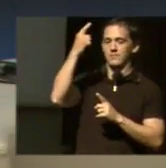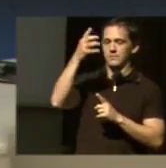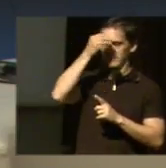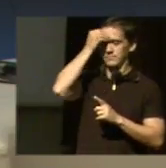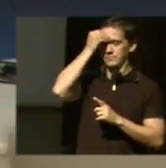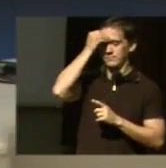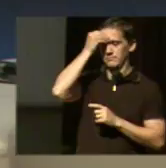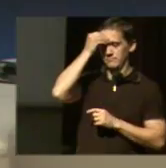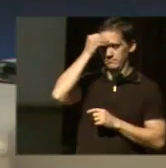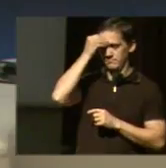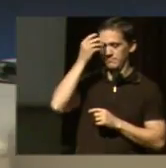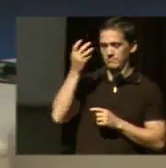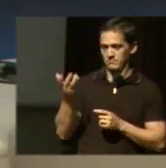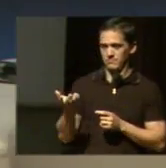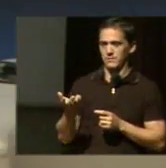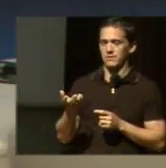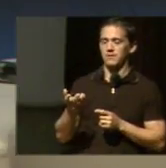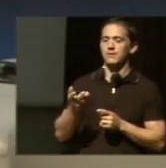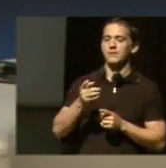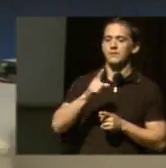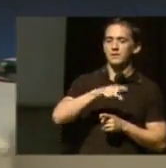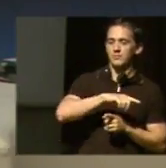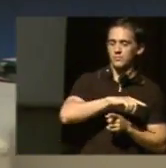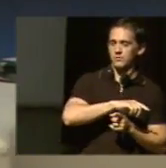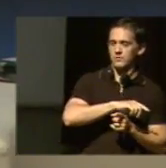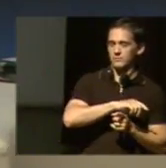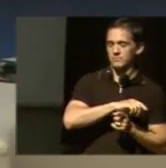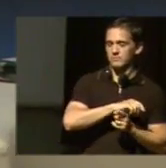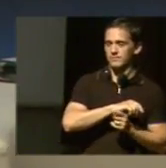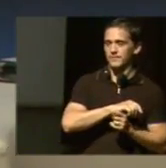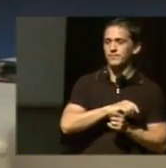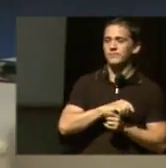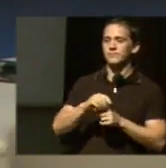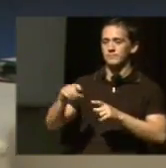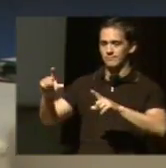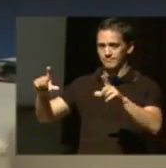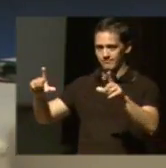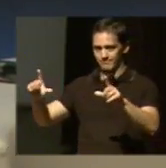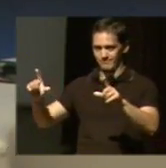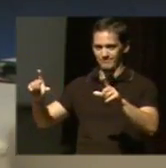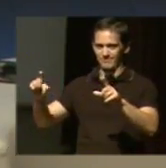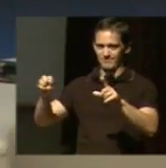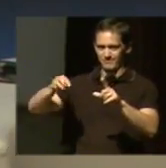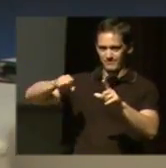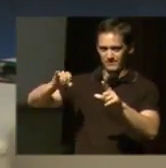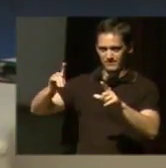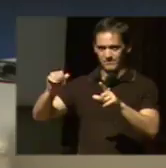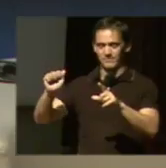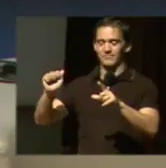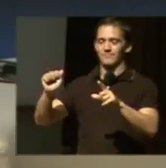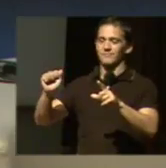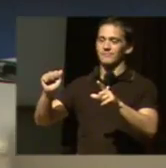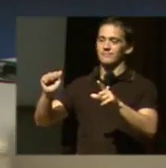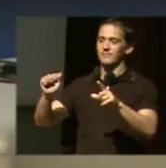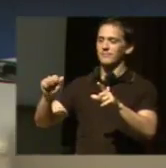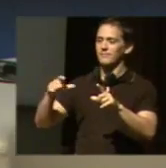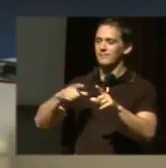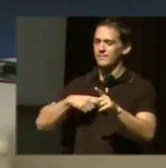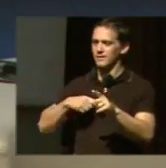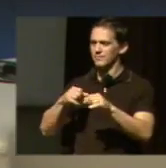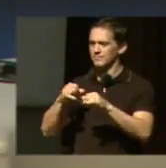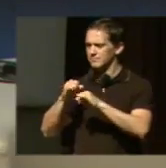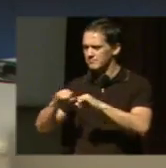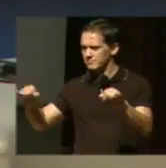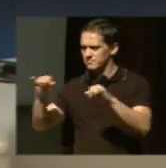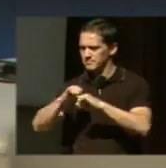Isso vai ser transportado muito pelas mídias, também pelas imagens que promovem. E o que nós sabemos